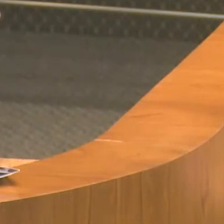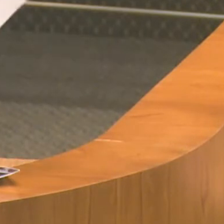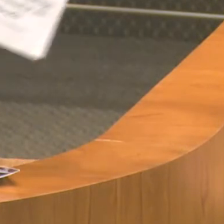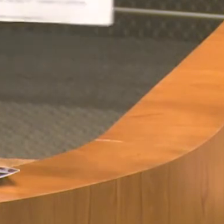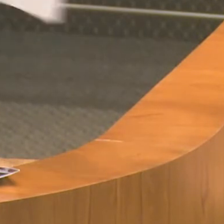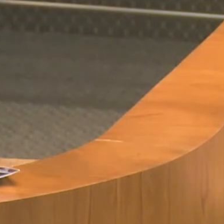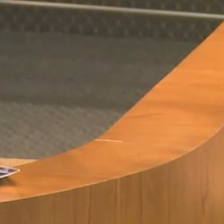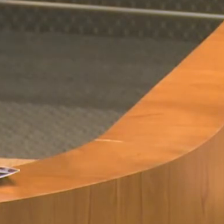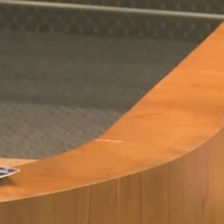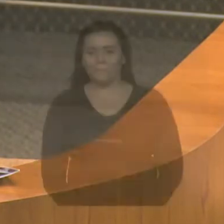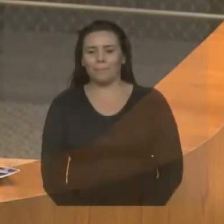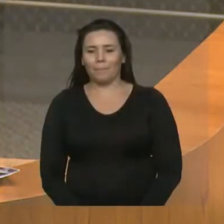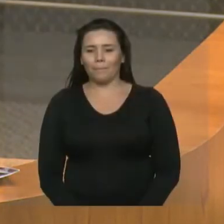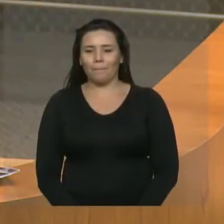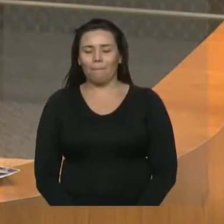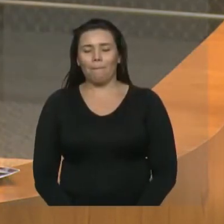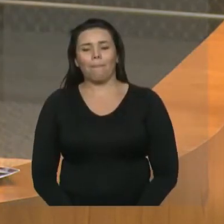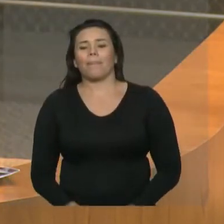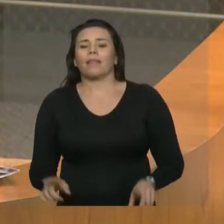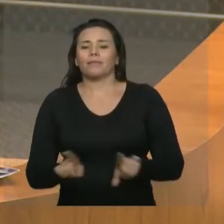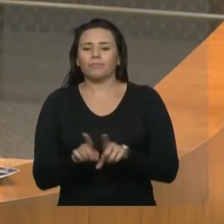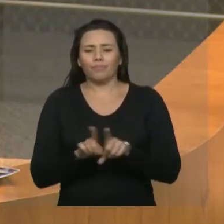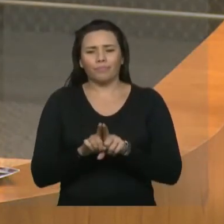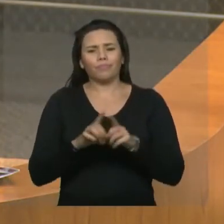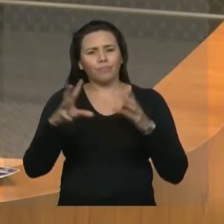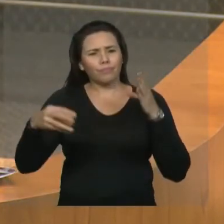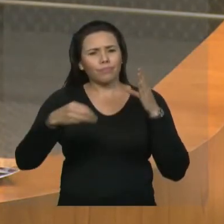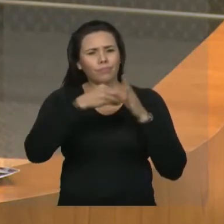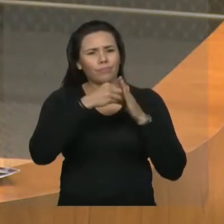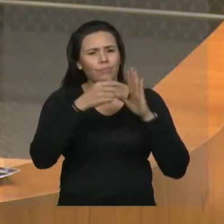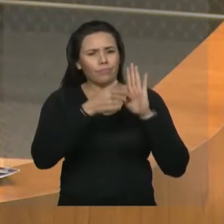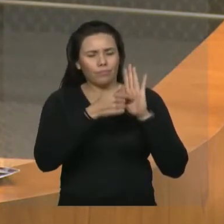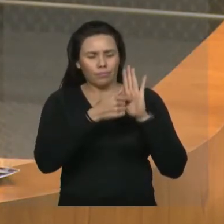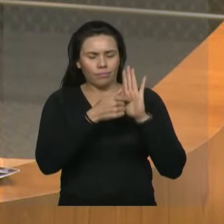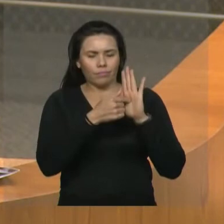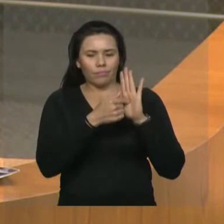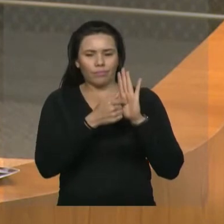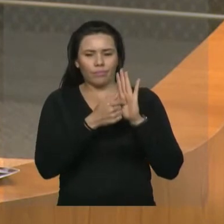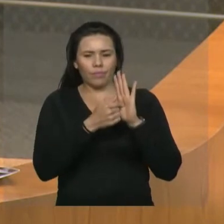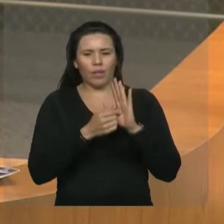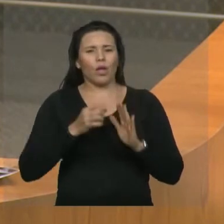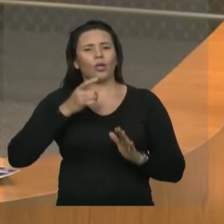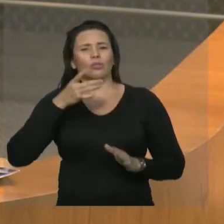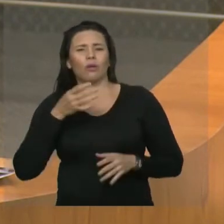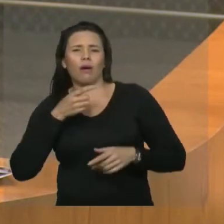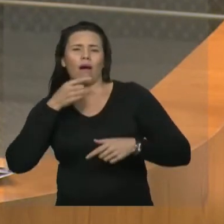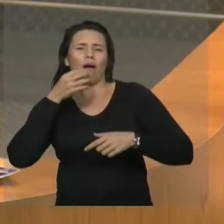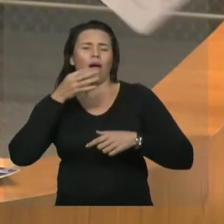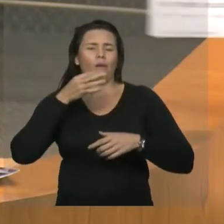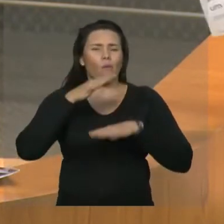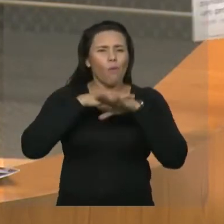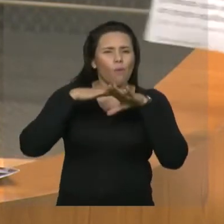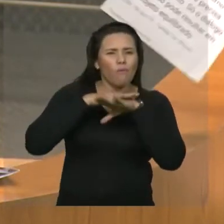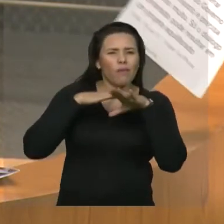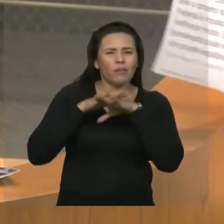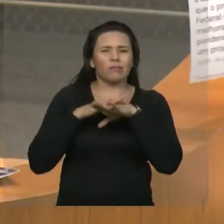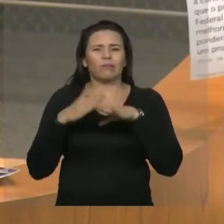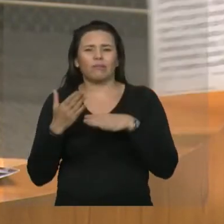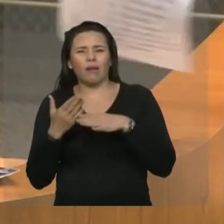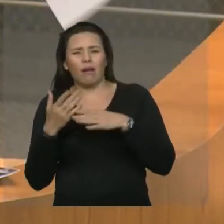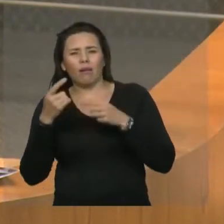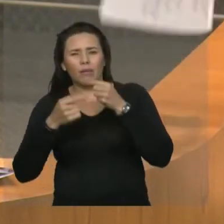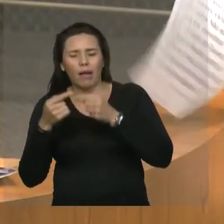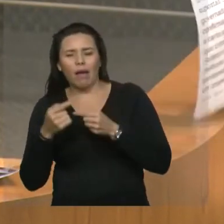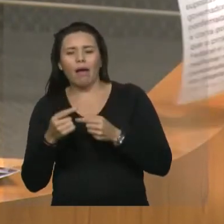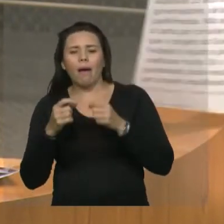aqui e coloca que ele precisa... Que só o diálogo ponderado pode resultar em um projeto equilibrado da Previdência, e